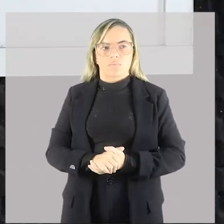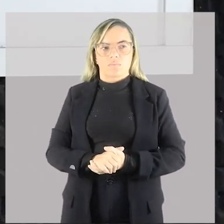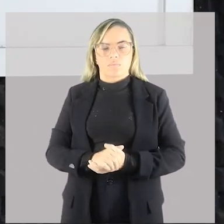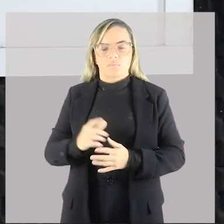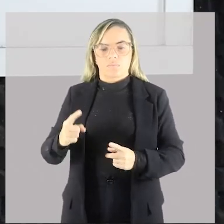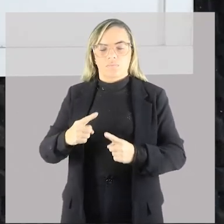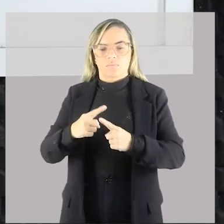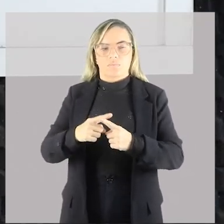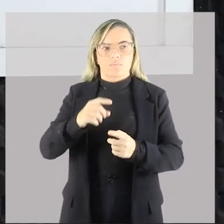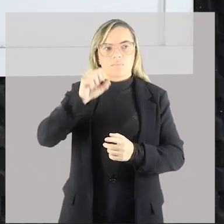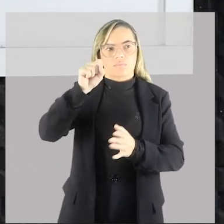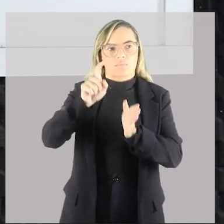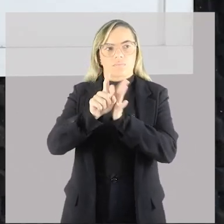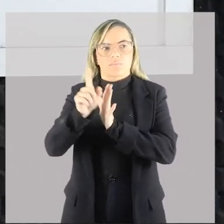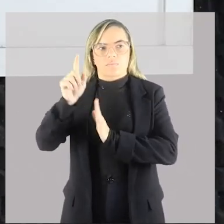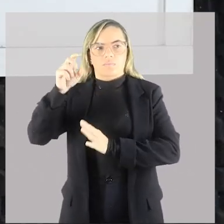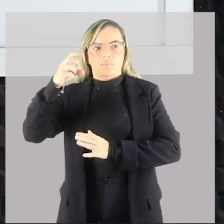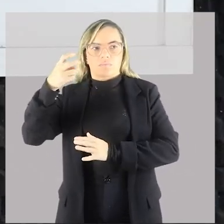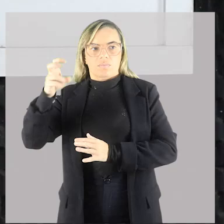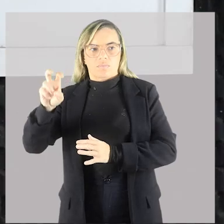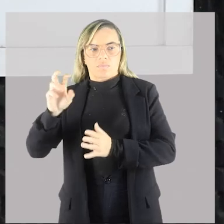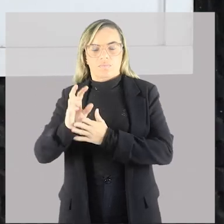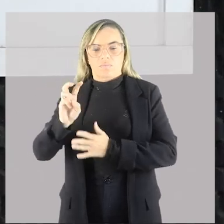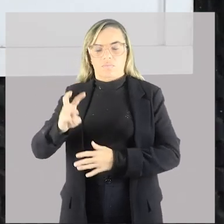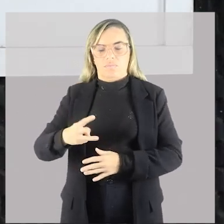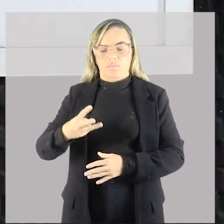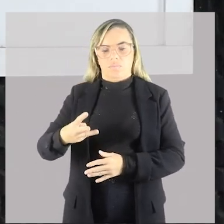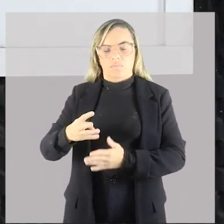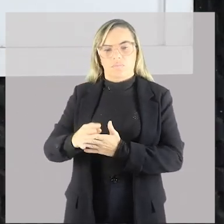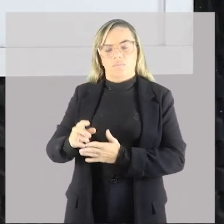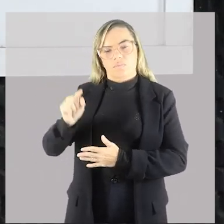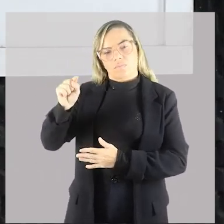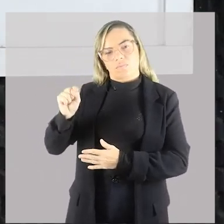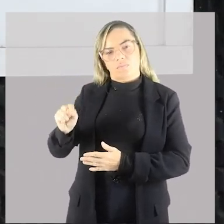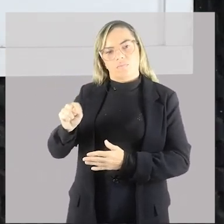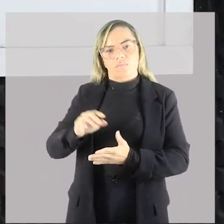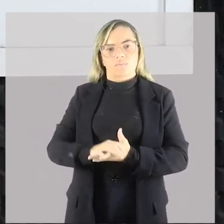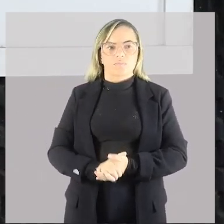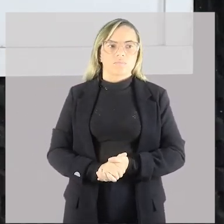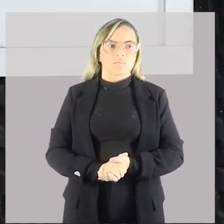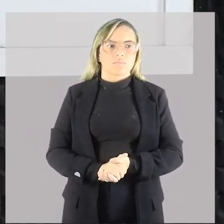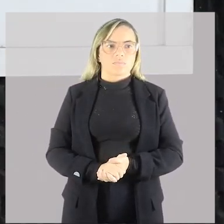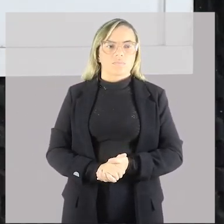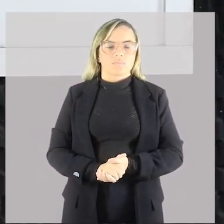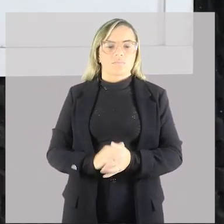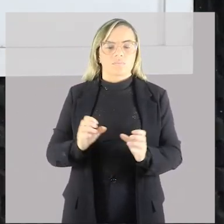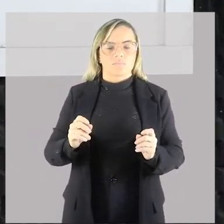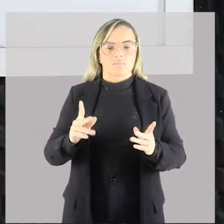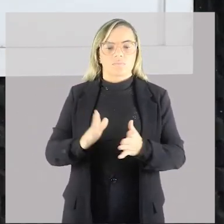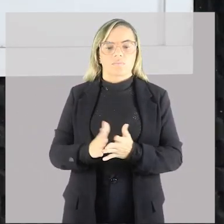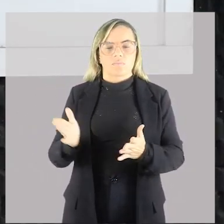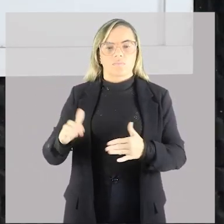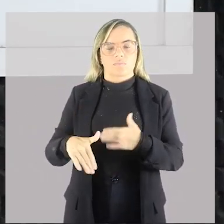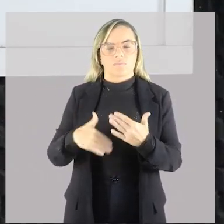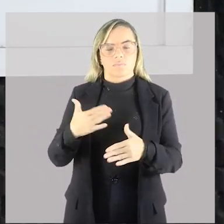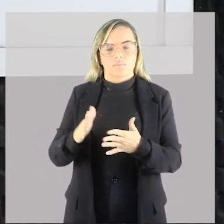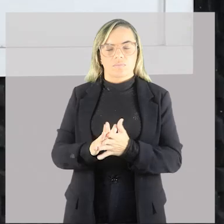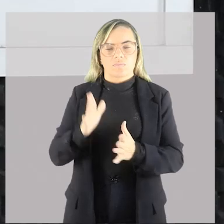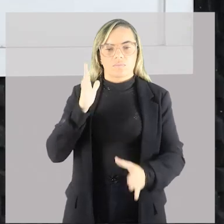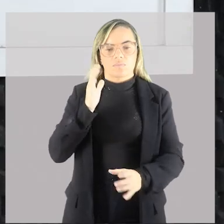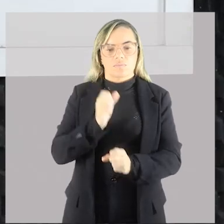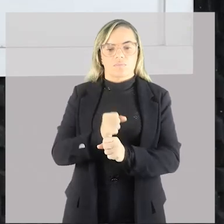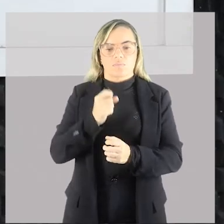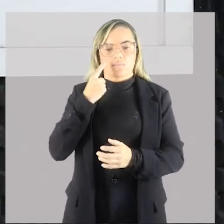vezes a diferença deles aqui, que é o 3 fatorial. Tá? Vamos desenvolver isso aí,